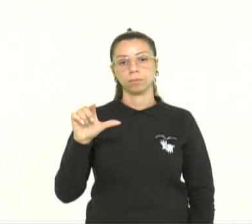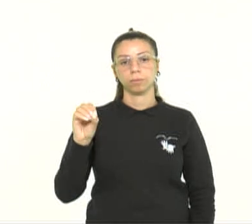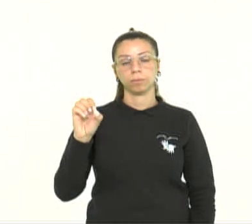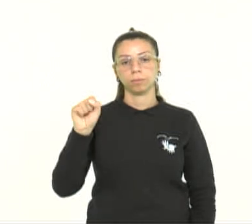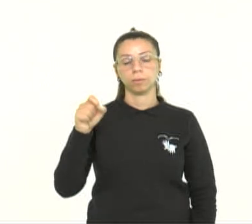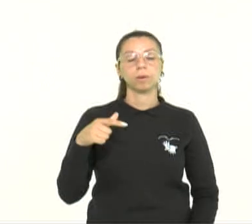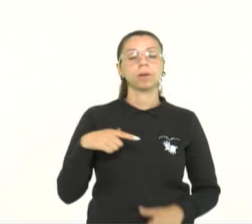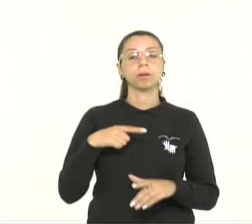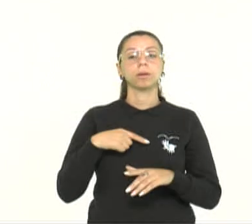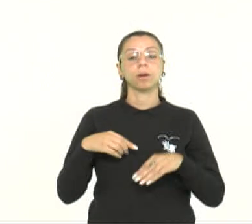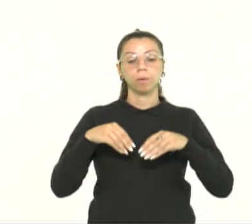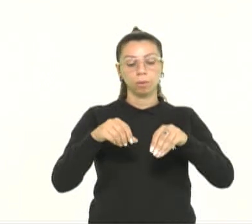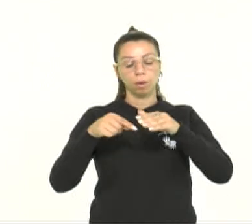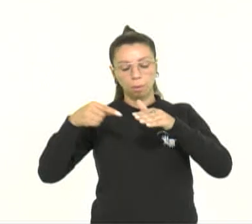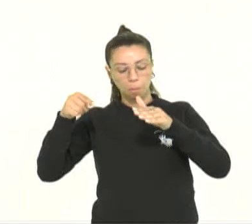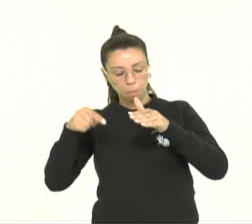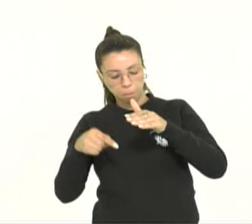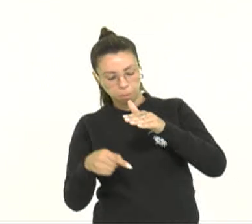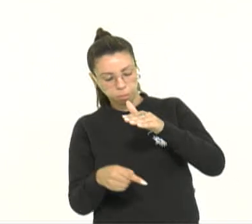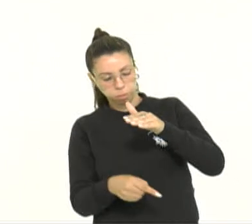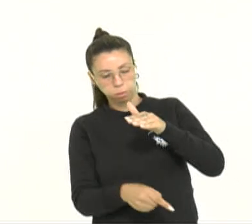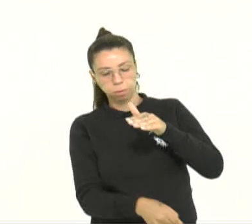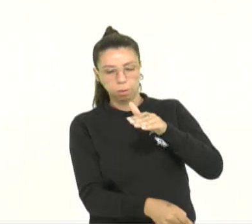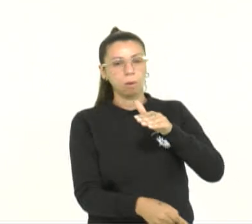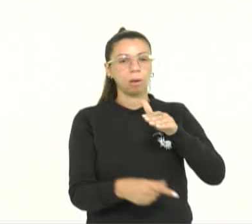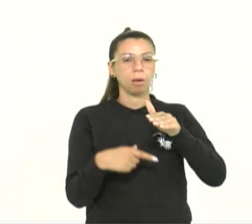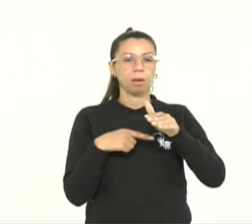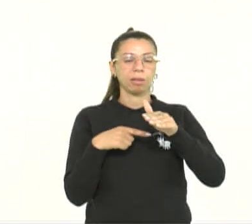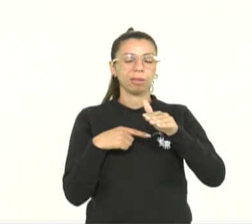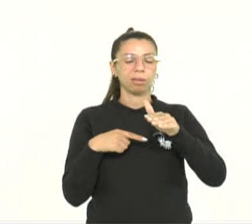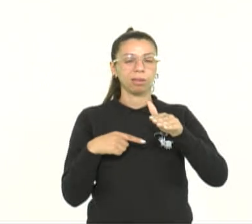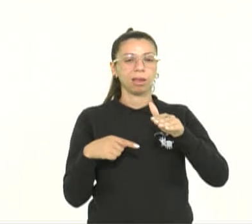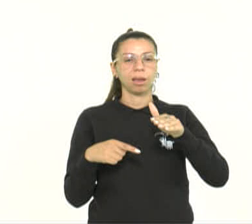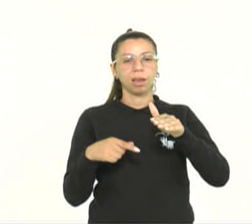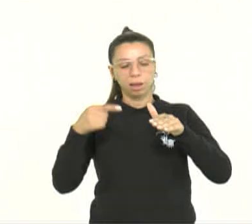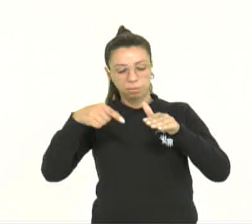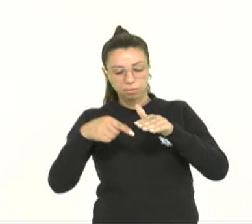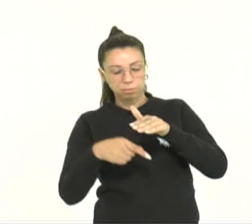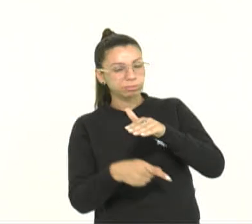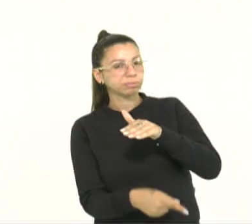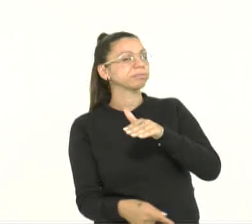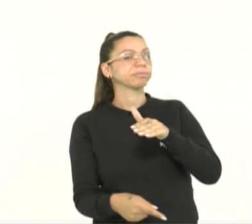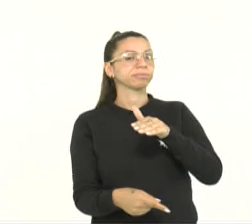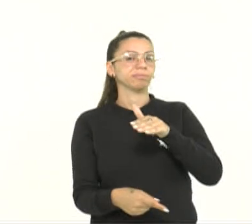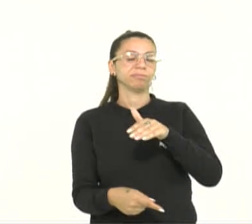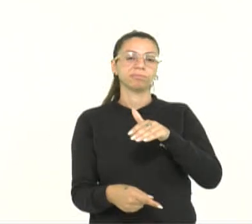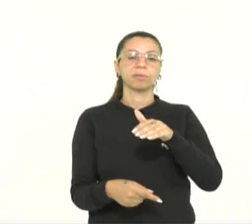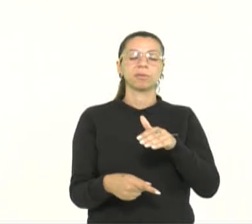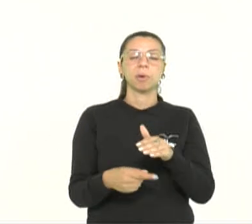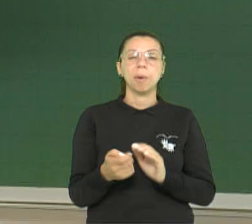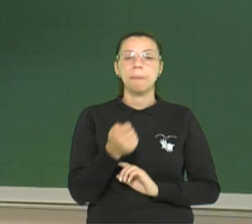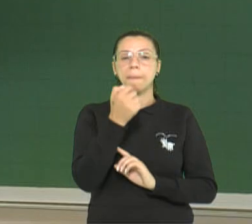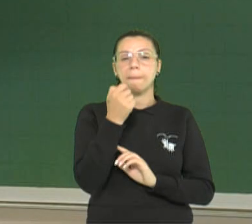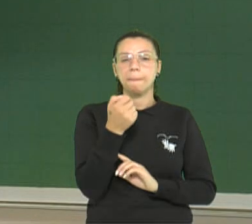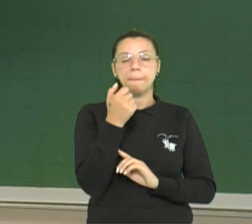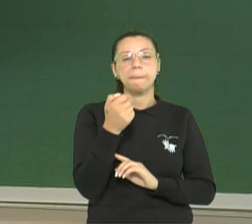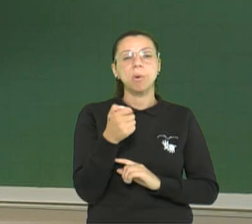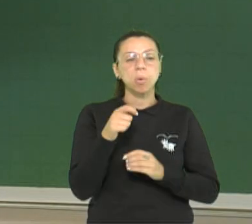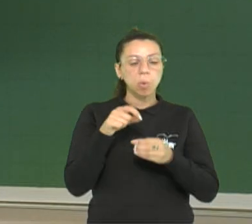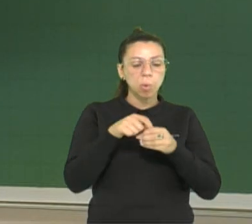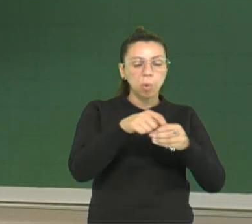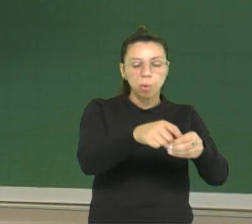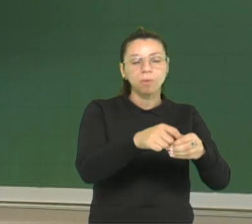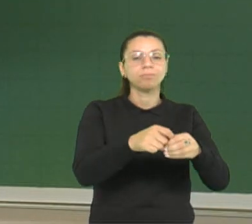solos profundos, bastante intemperizados, geralmente de baixa fertilidade, que sofreram muito